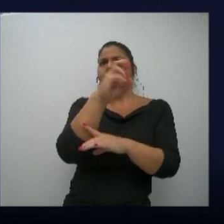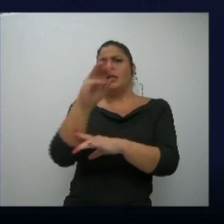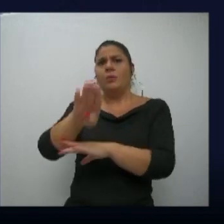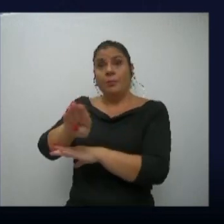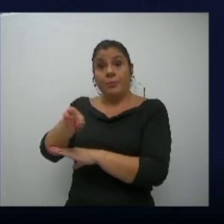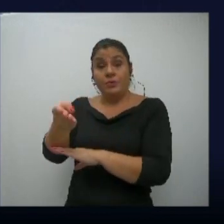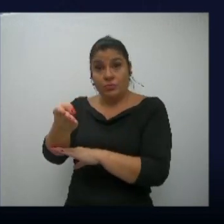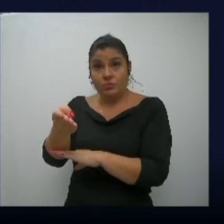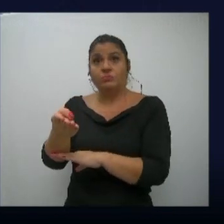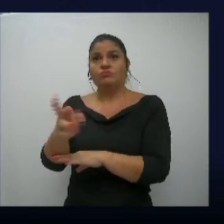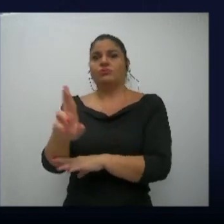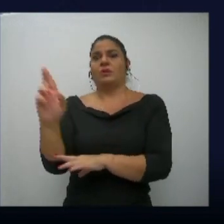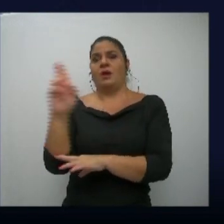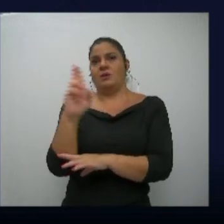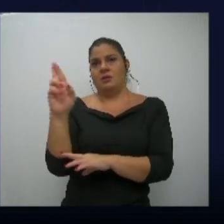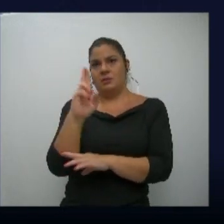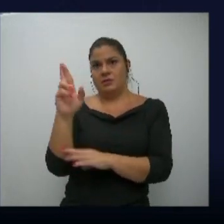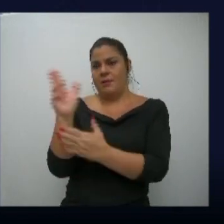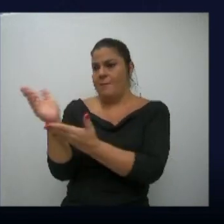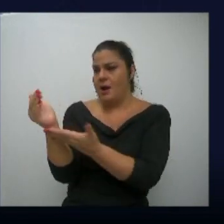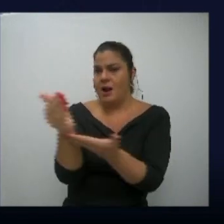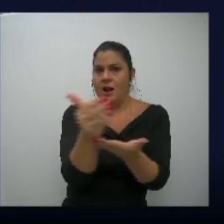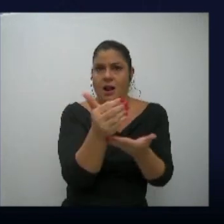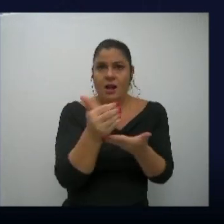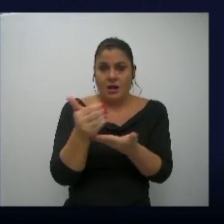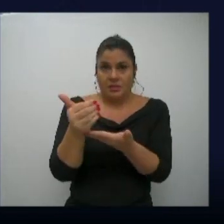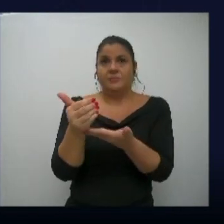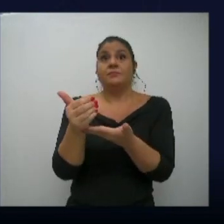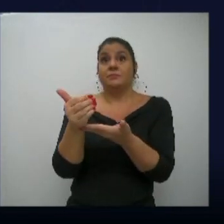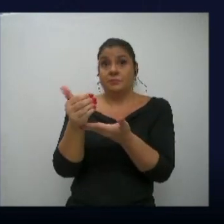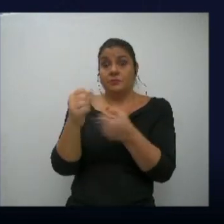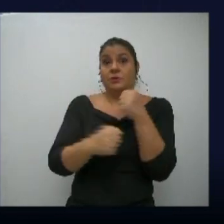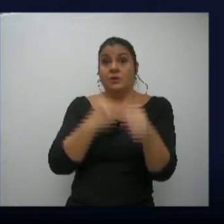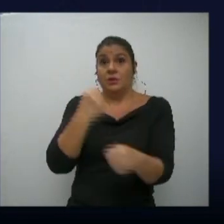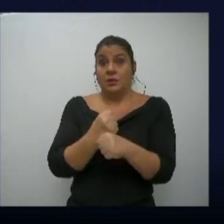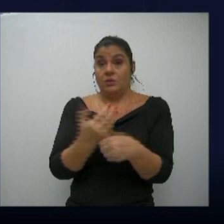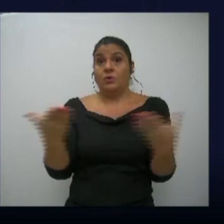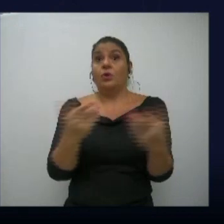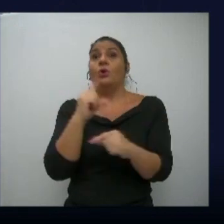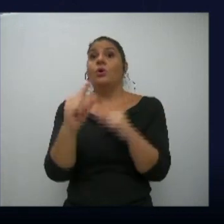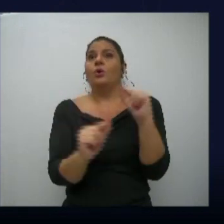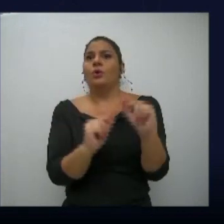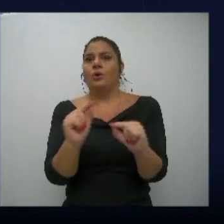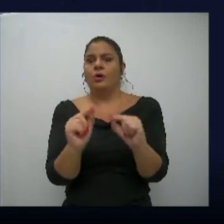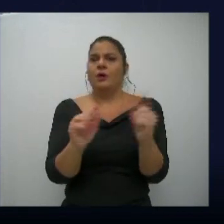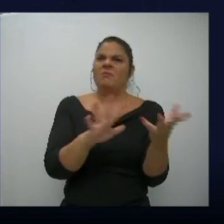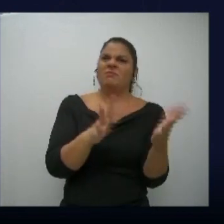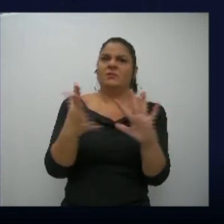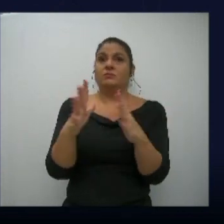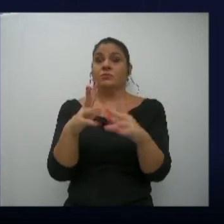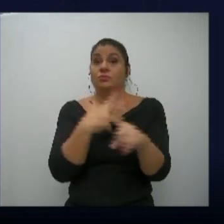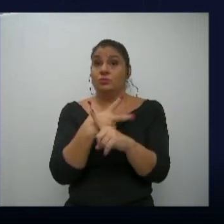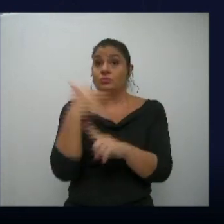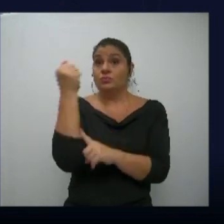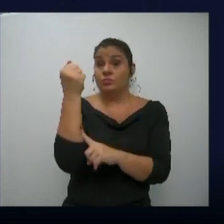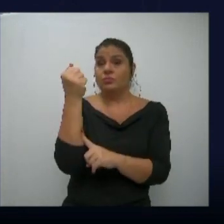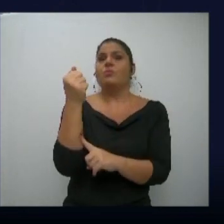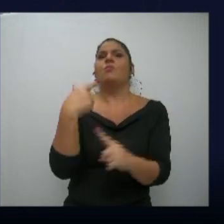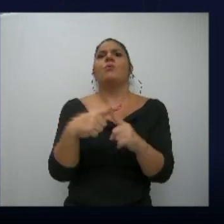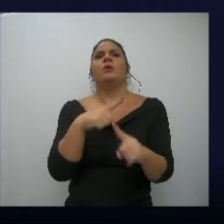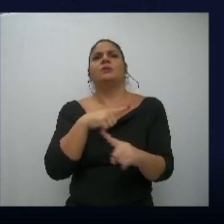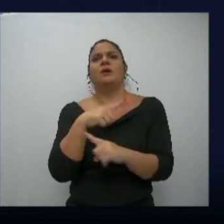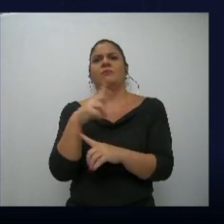500 bilhões de reais captados esse ano a gente puder e bater bate um recorde porque